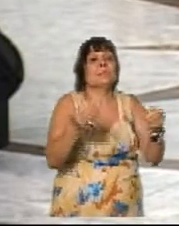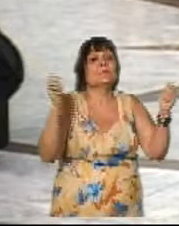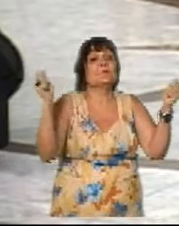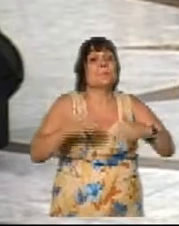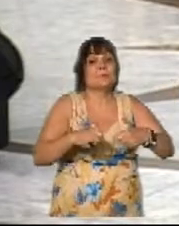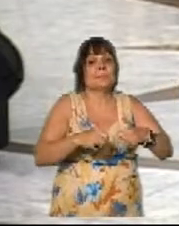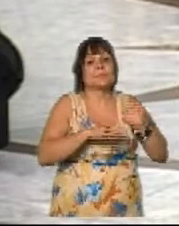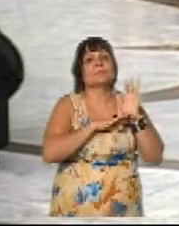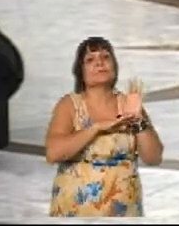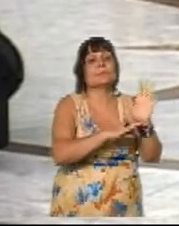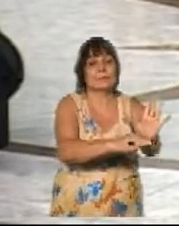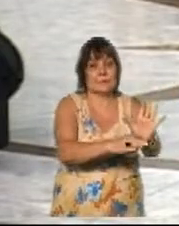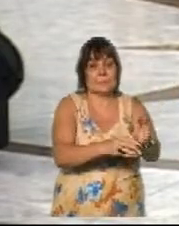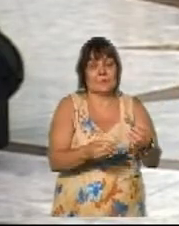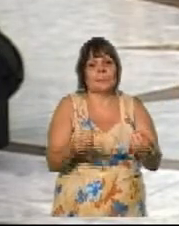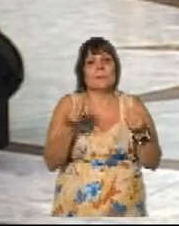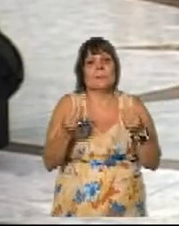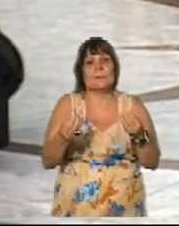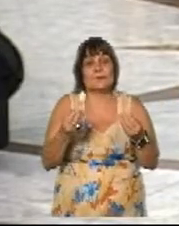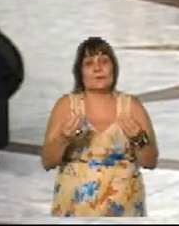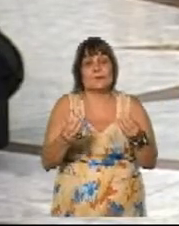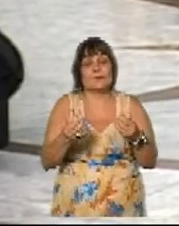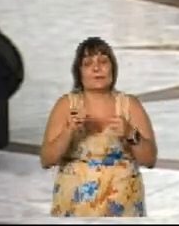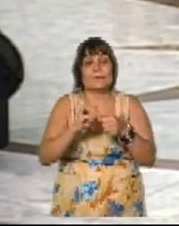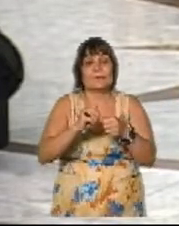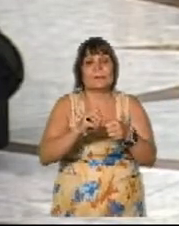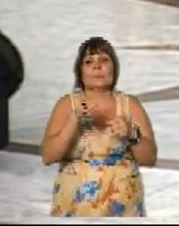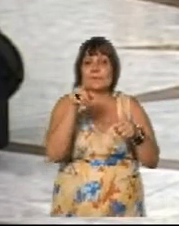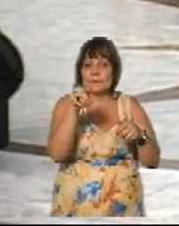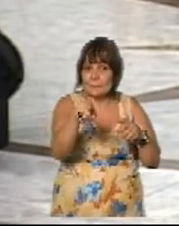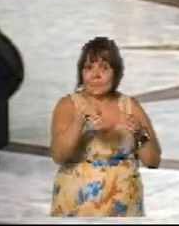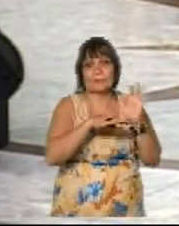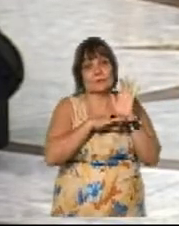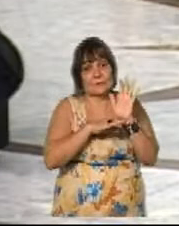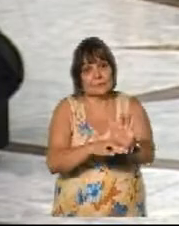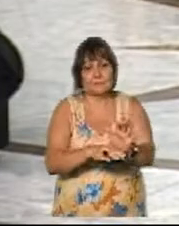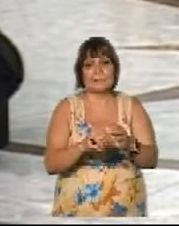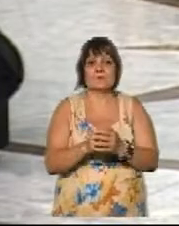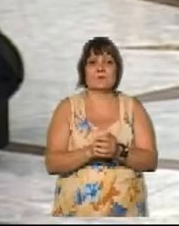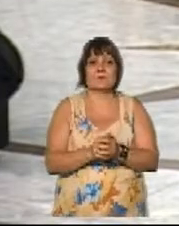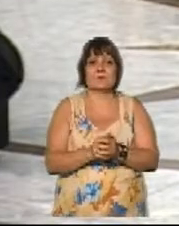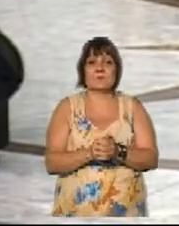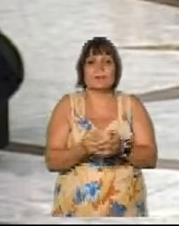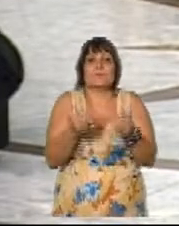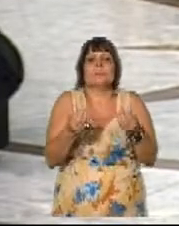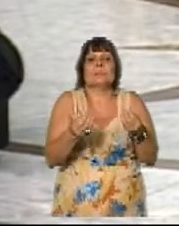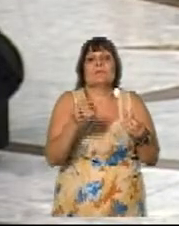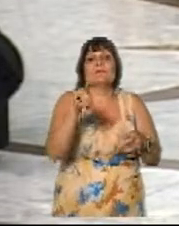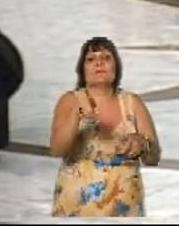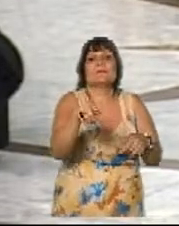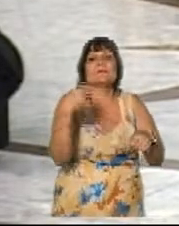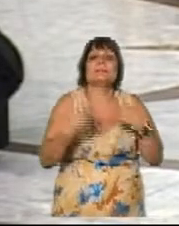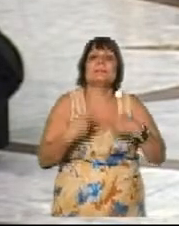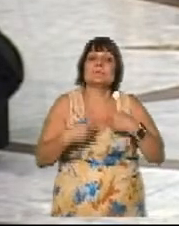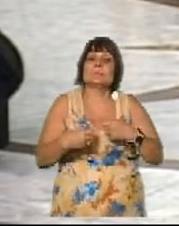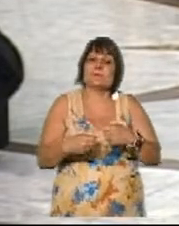eu posso servir? Como é que eu posso satisfazer as necessidades mais